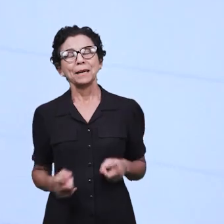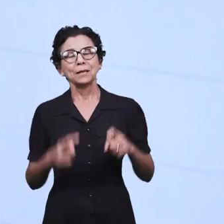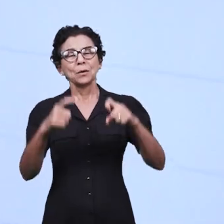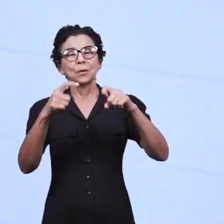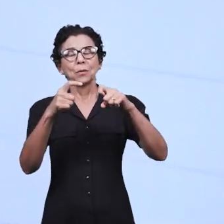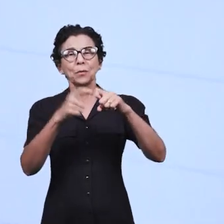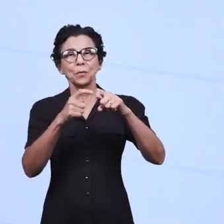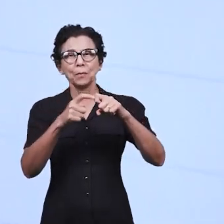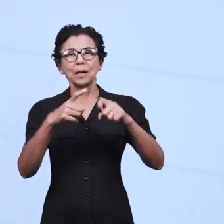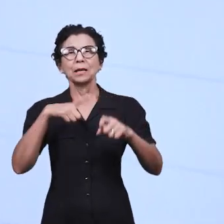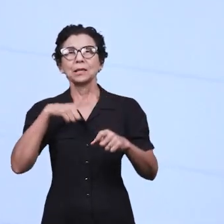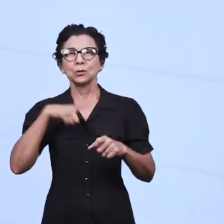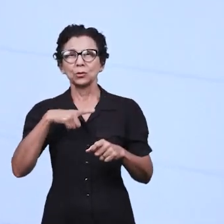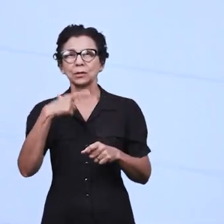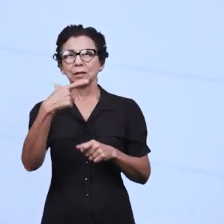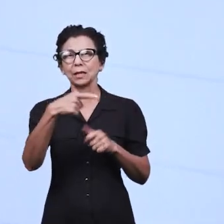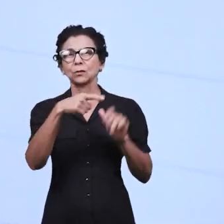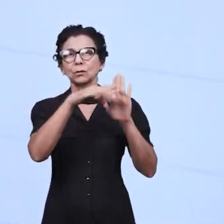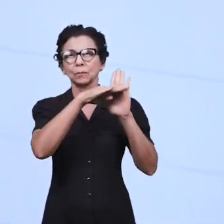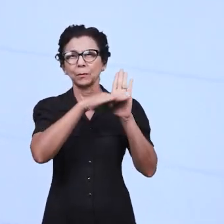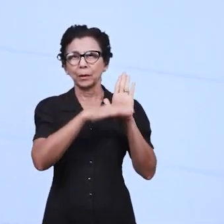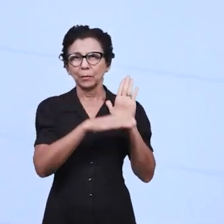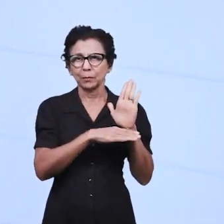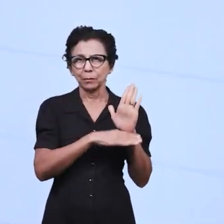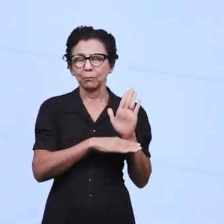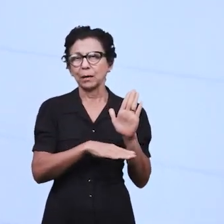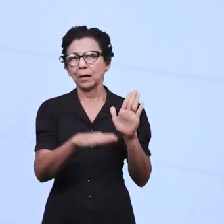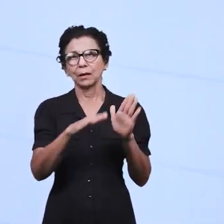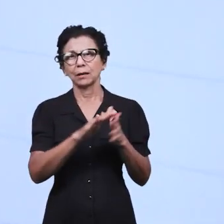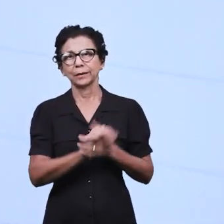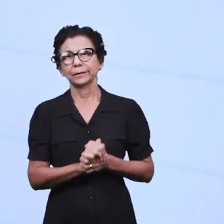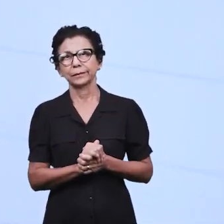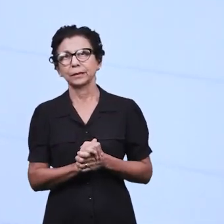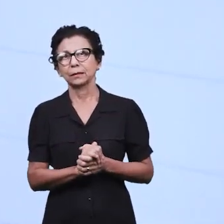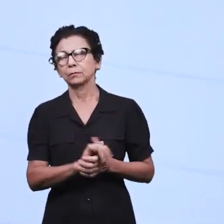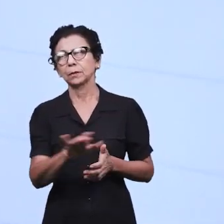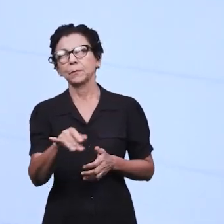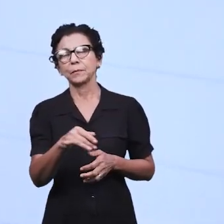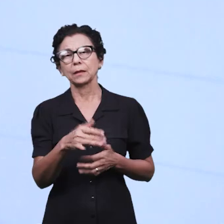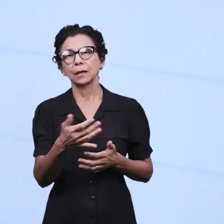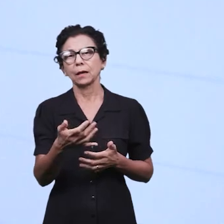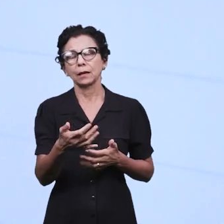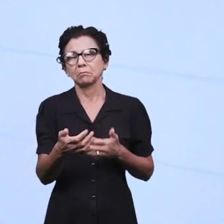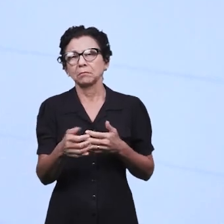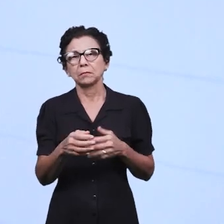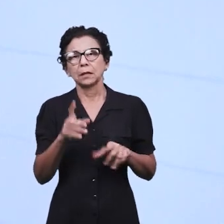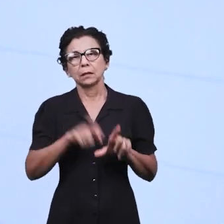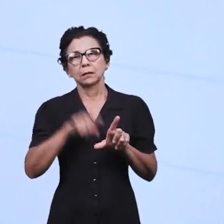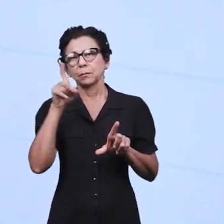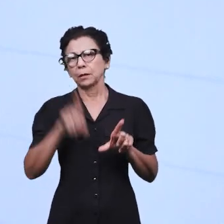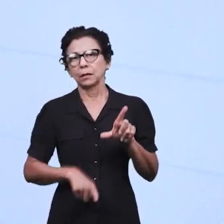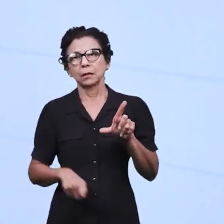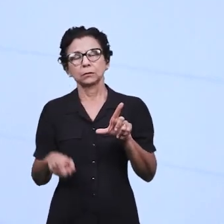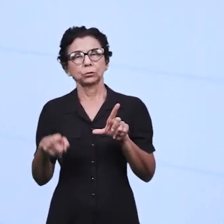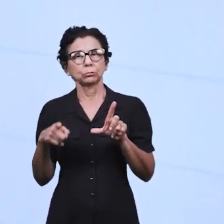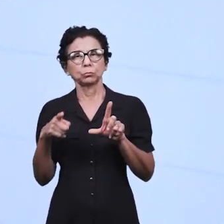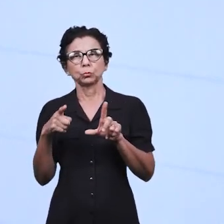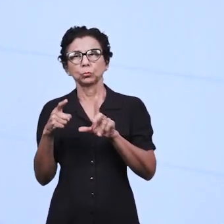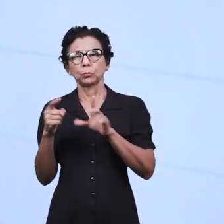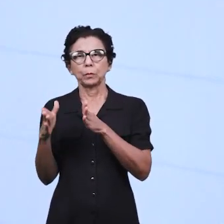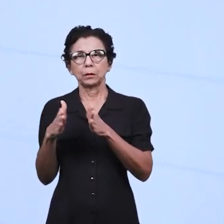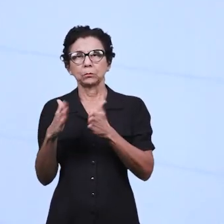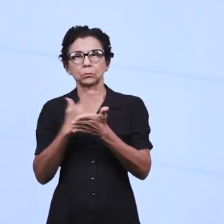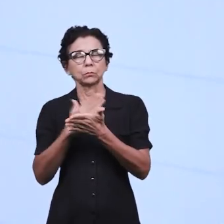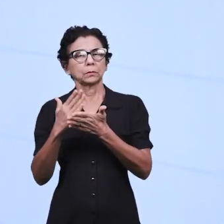ali que a doença, começou independente do ano que seja. E aí a pessoa